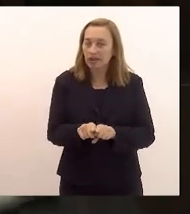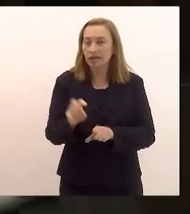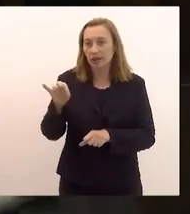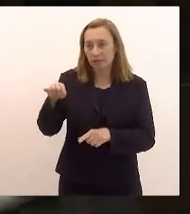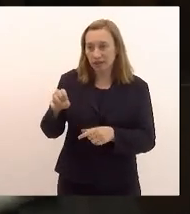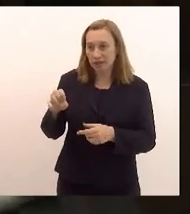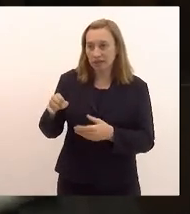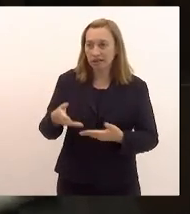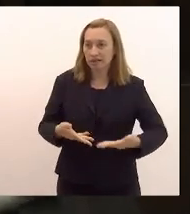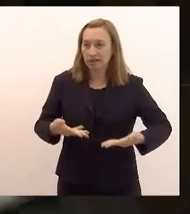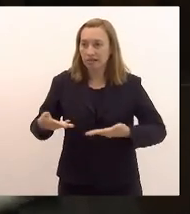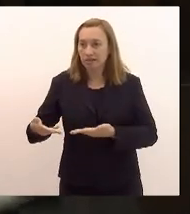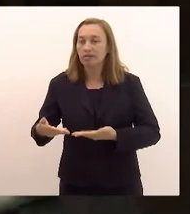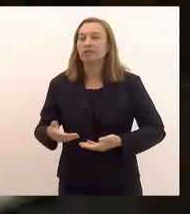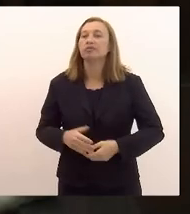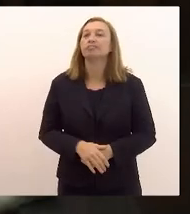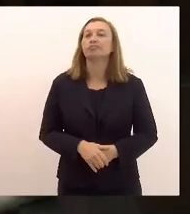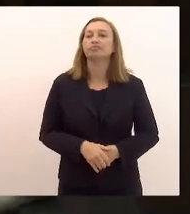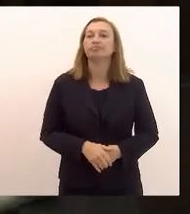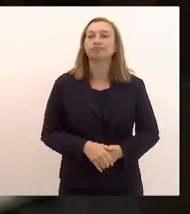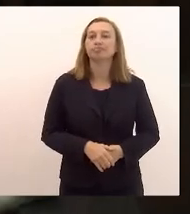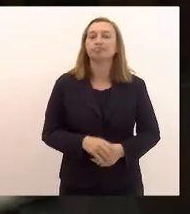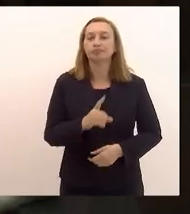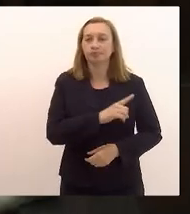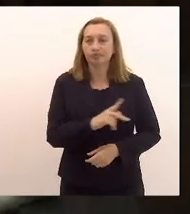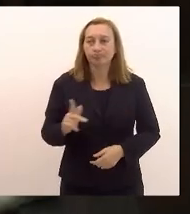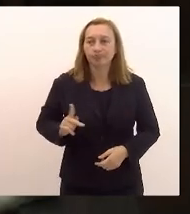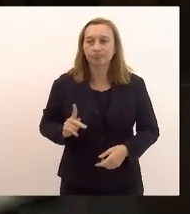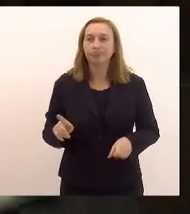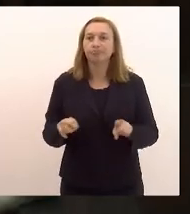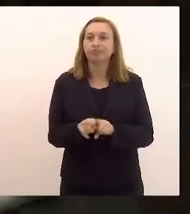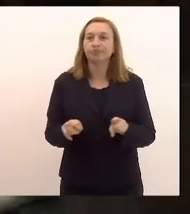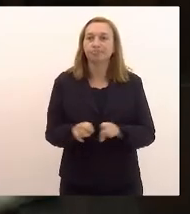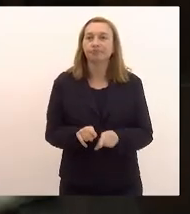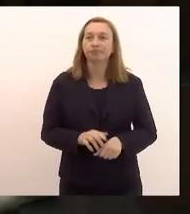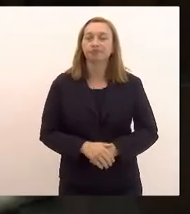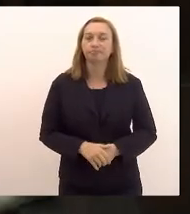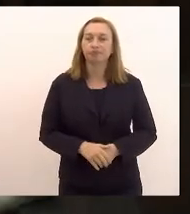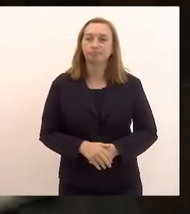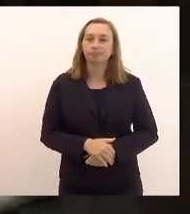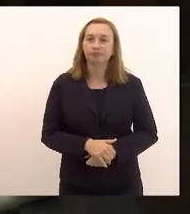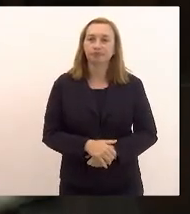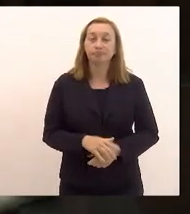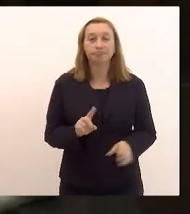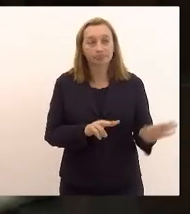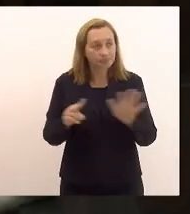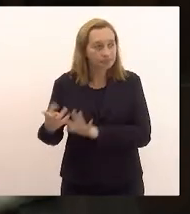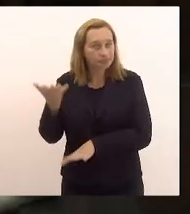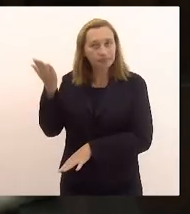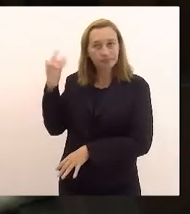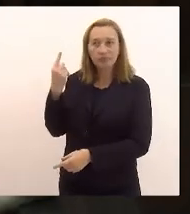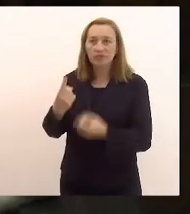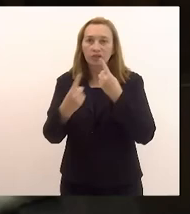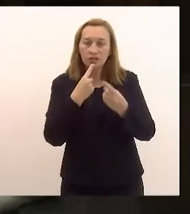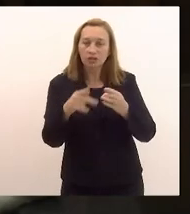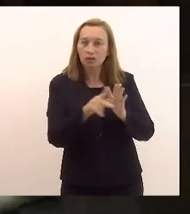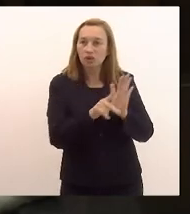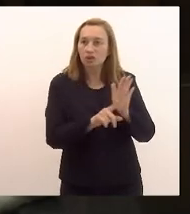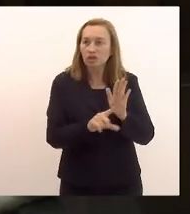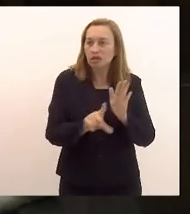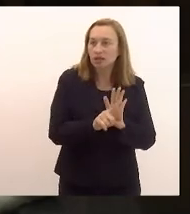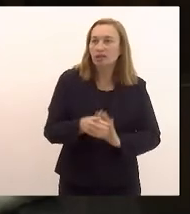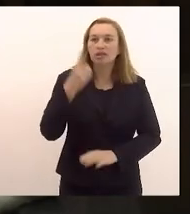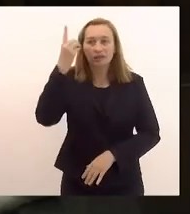é para a Defensoria Pública também é na semana passada para discutir o projeto de lei